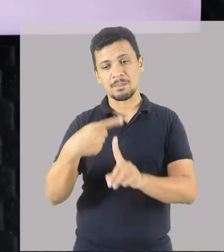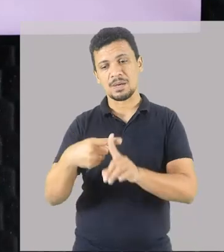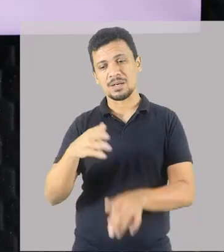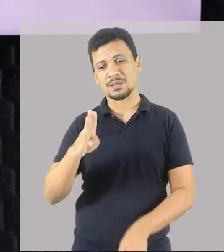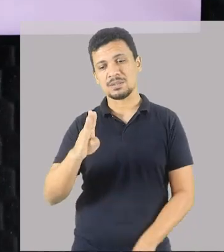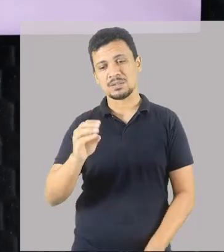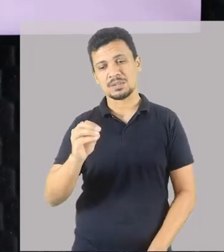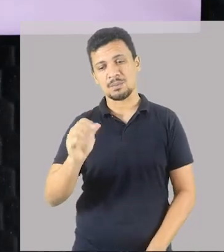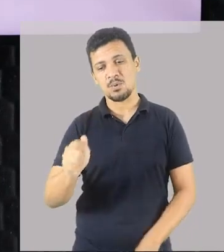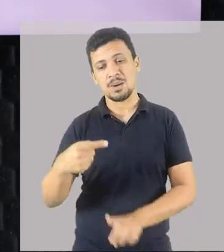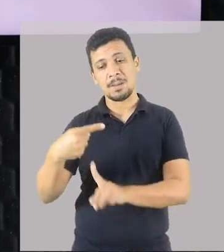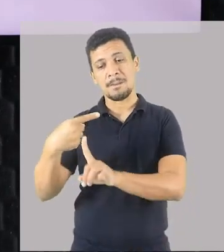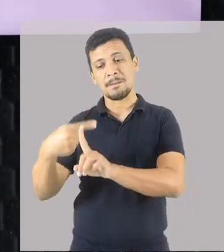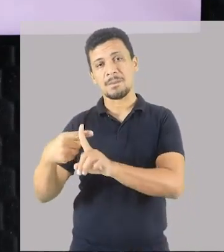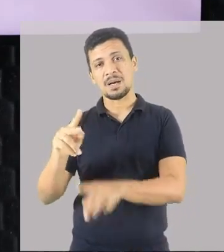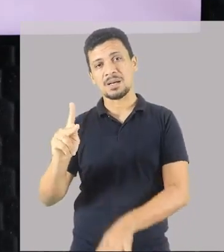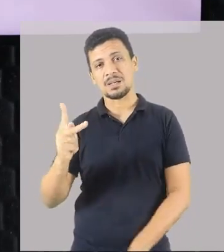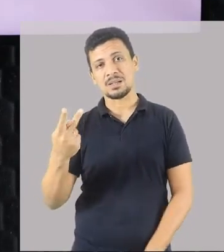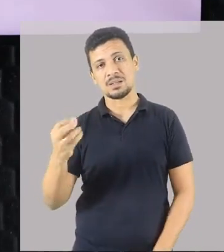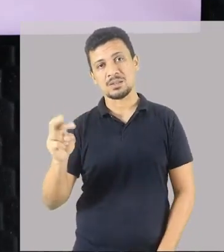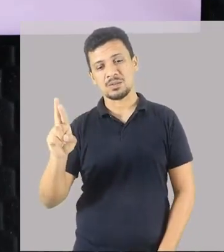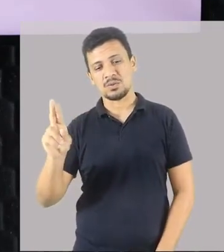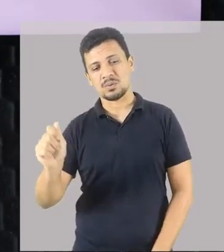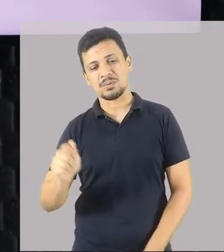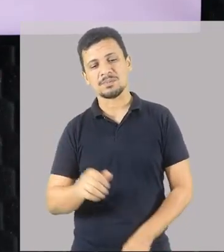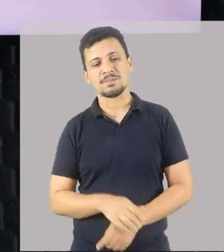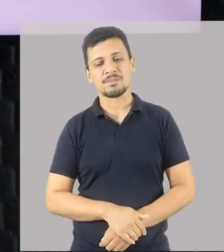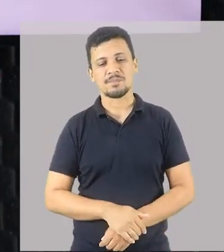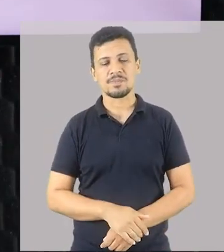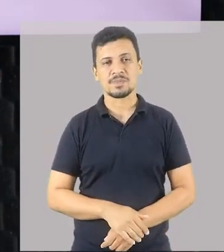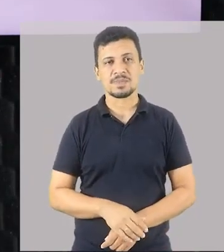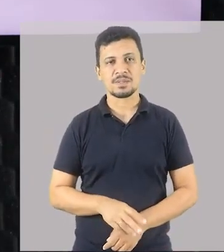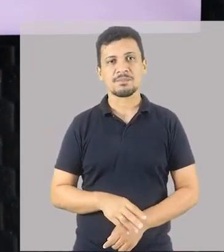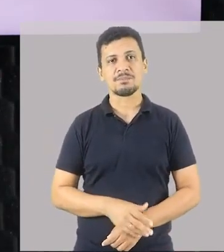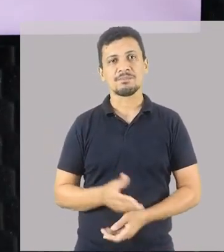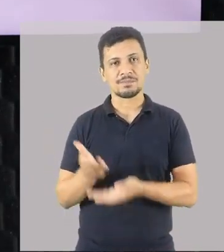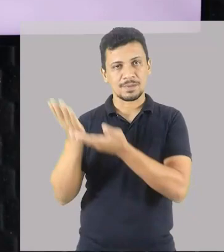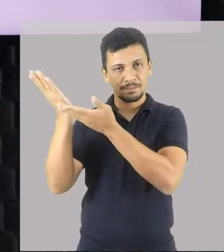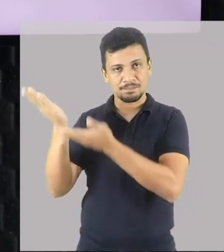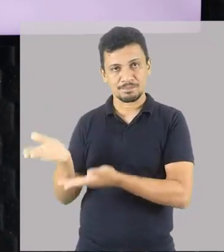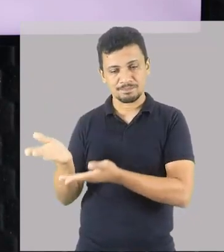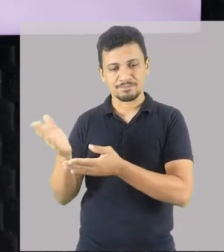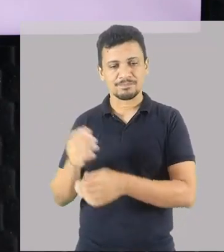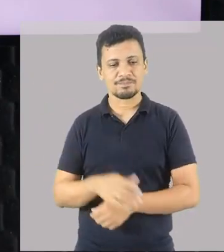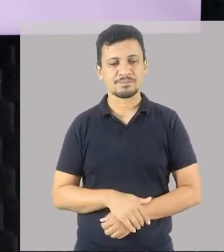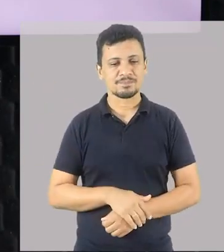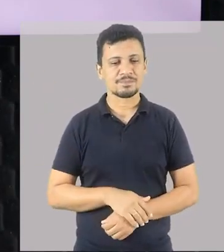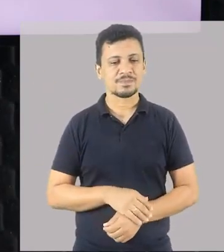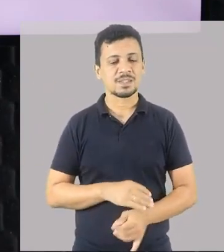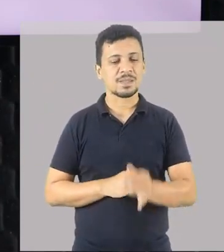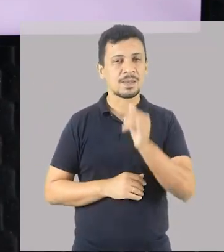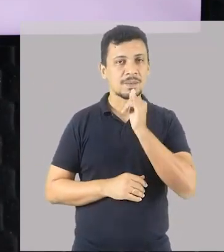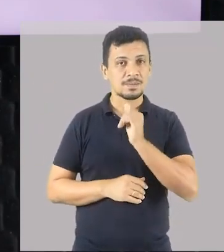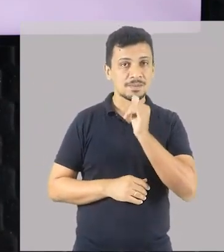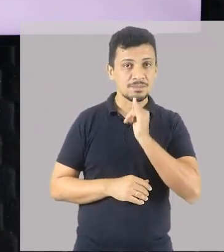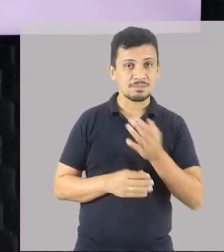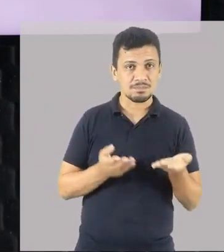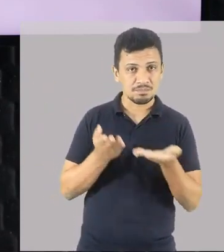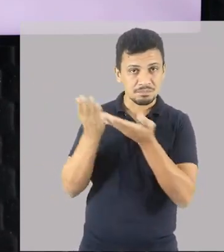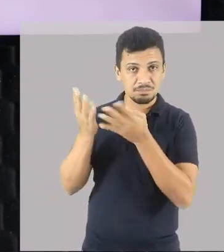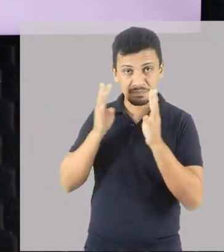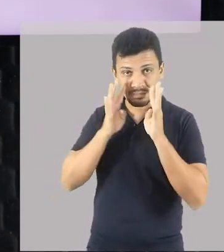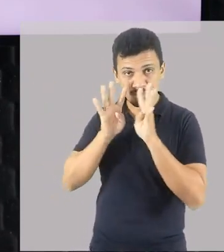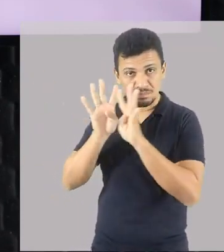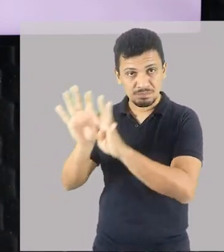muda, né? Planalto, plano alto, vinagre, vinho mais acre. Tá? Então, são pontos de atenção que nós